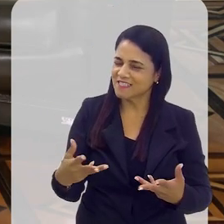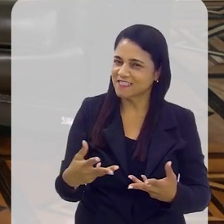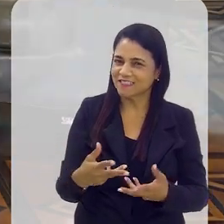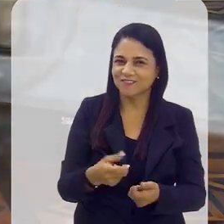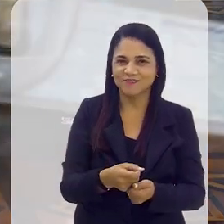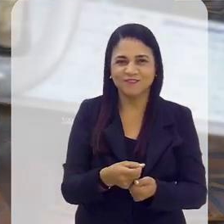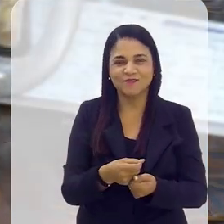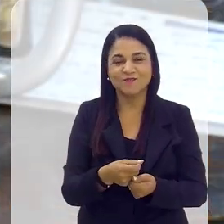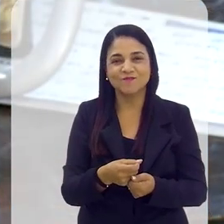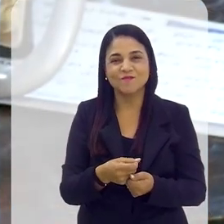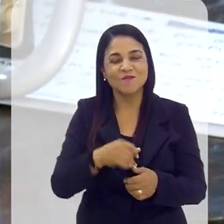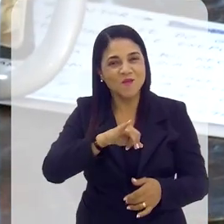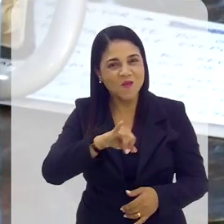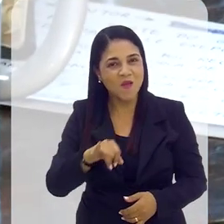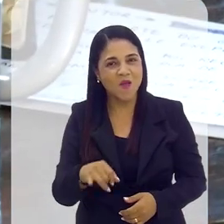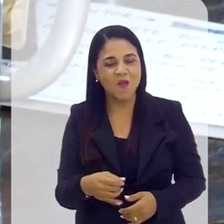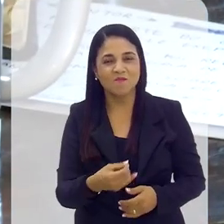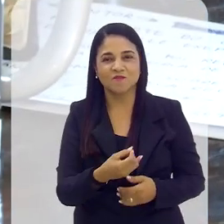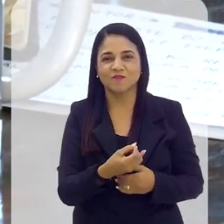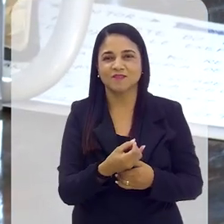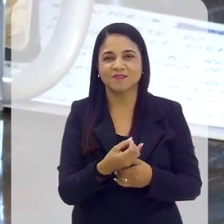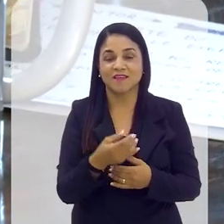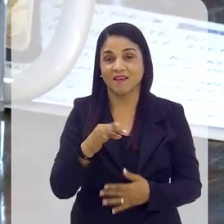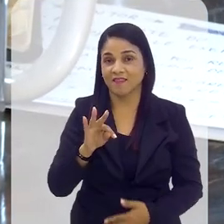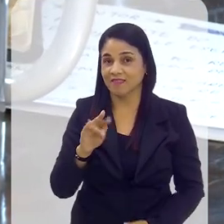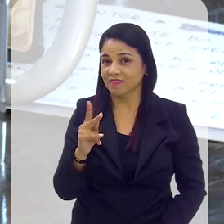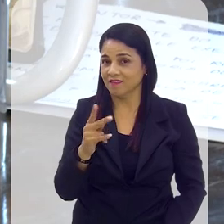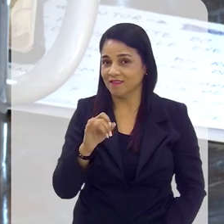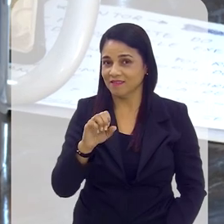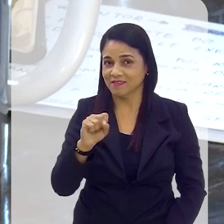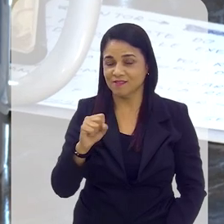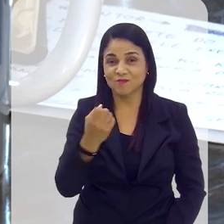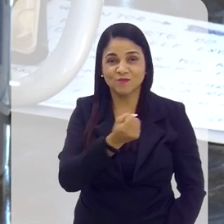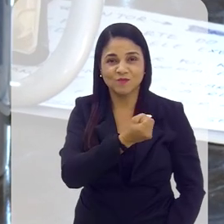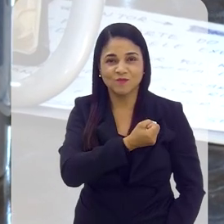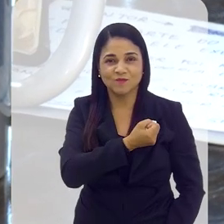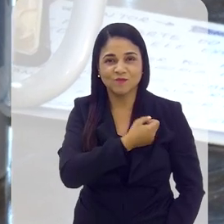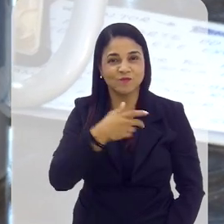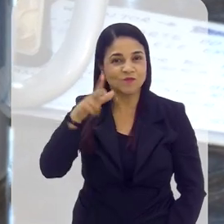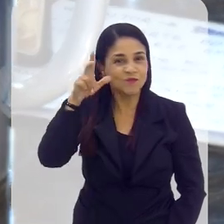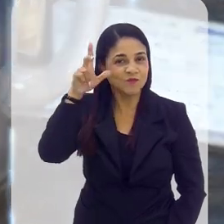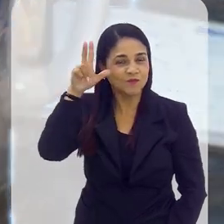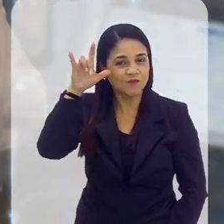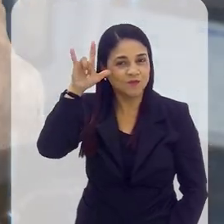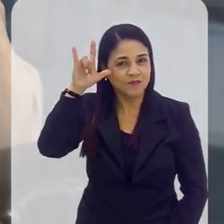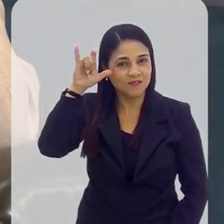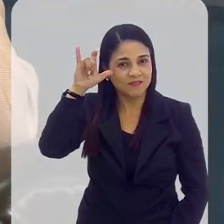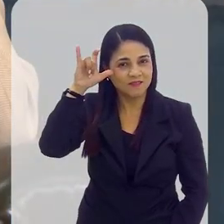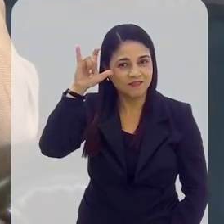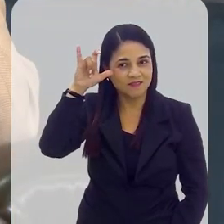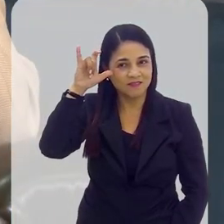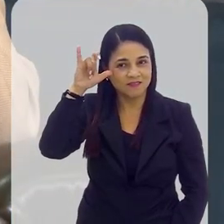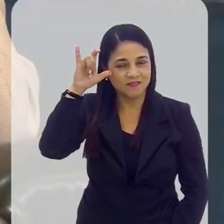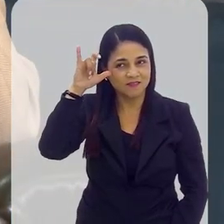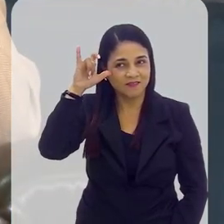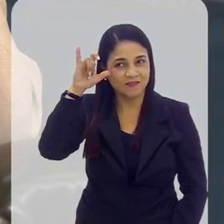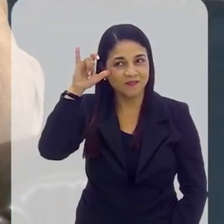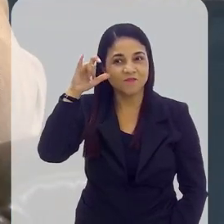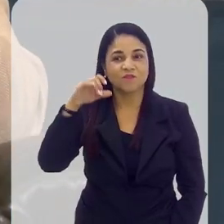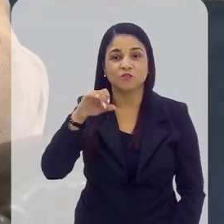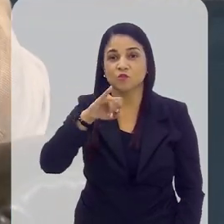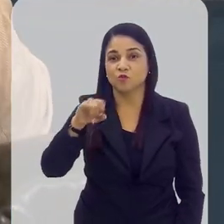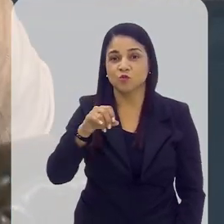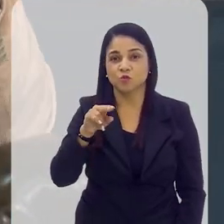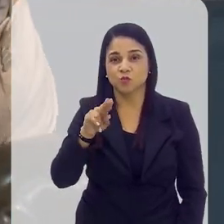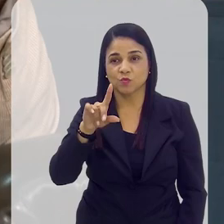Eita coisa cheirosa. Legal. Quero aproveitar e que você mandasse aqui, Taizinha, um número do seu Instagram, né? Até antes de você